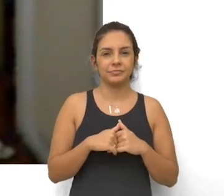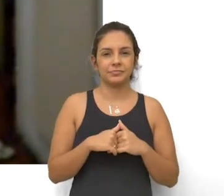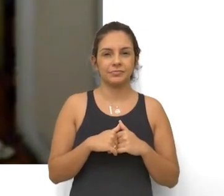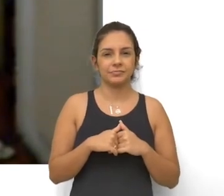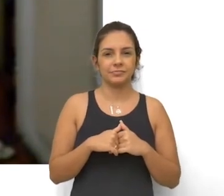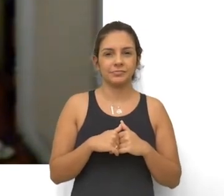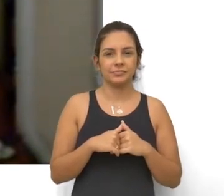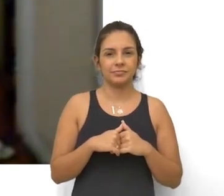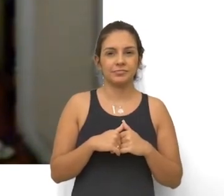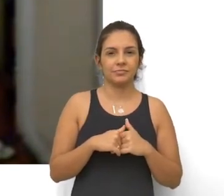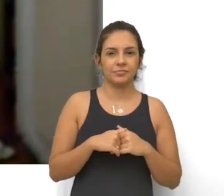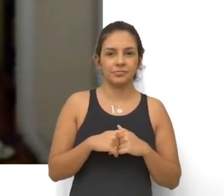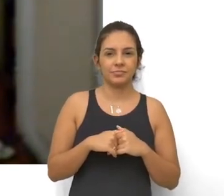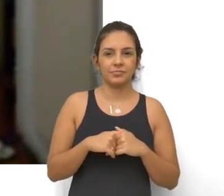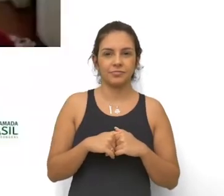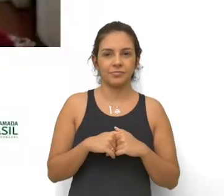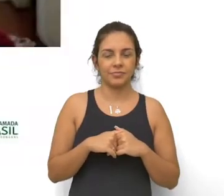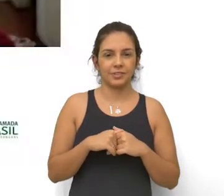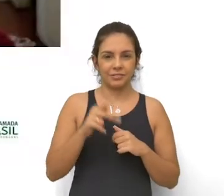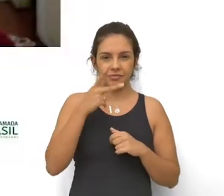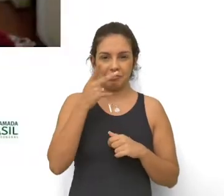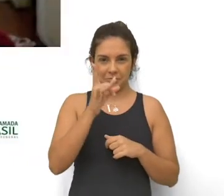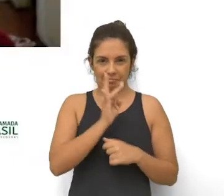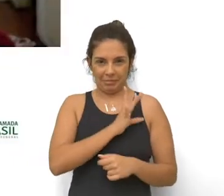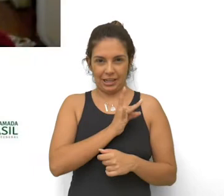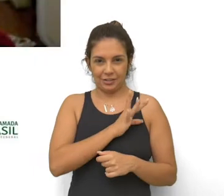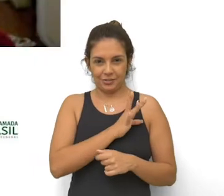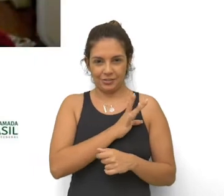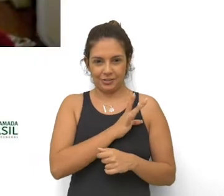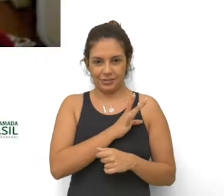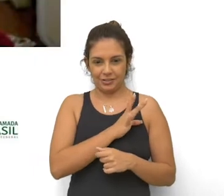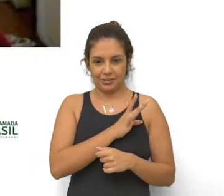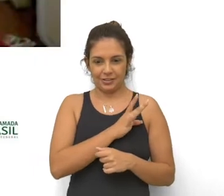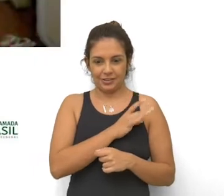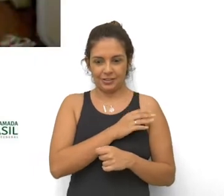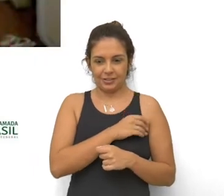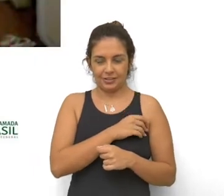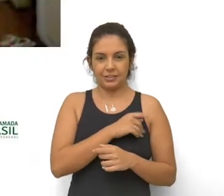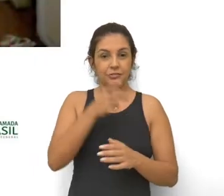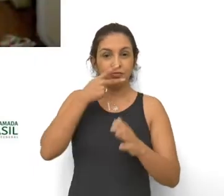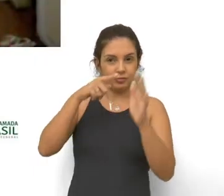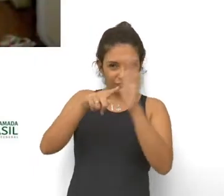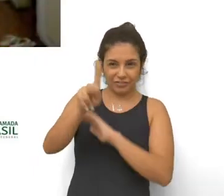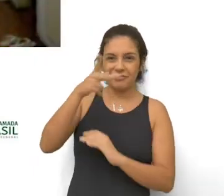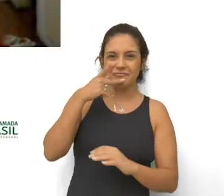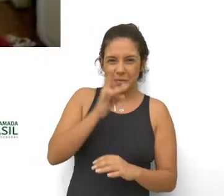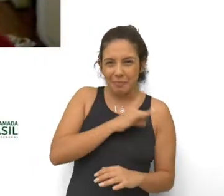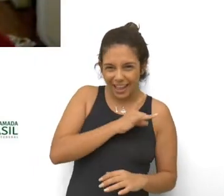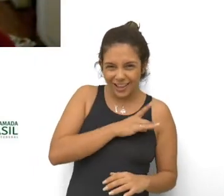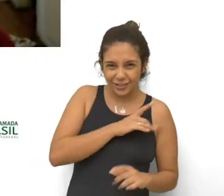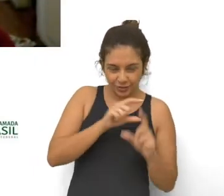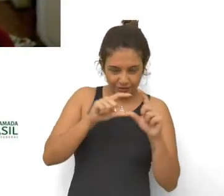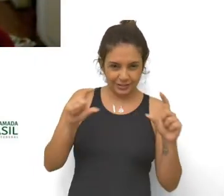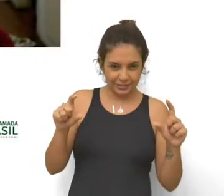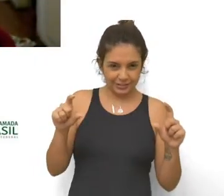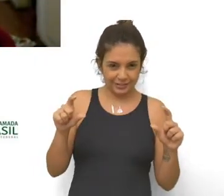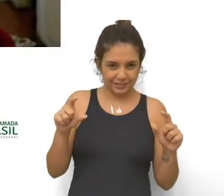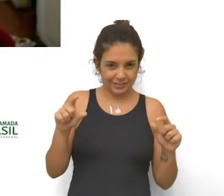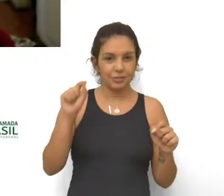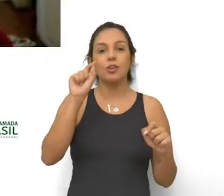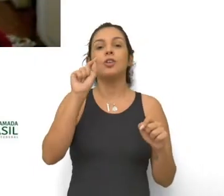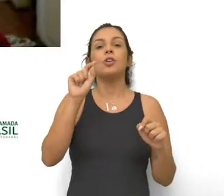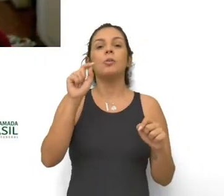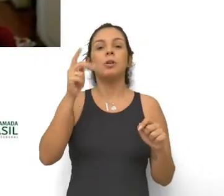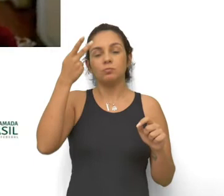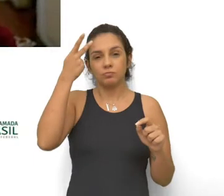feito tinha medo, propaganda. né? Quem era? Falando que ela tinha medo. Oi? Falando que ela tinha medo. Não, eu queria lembrar quem